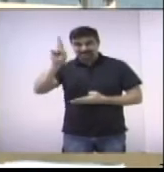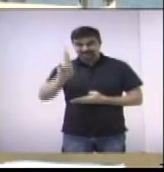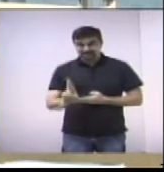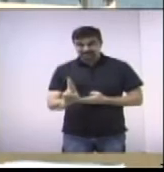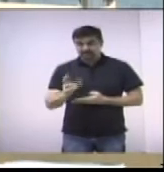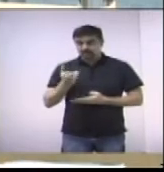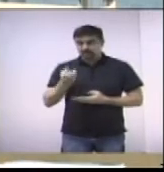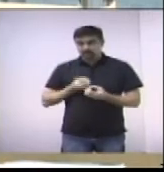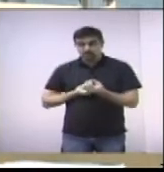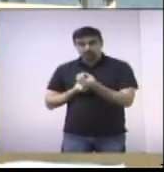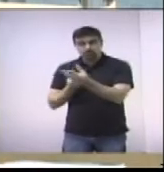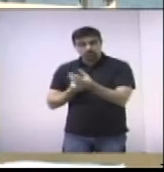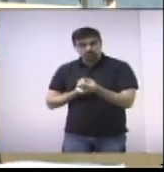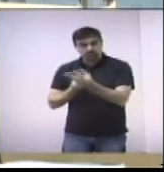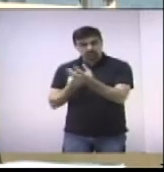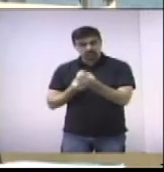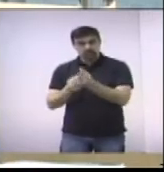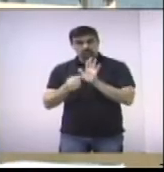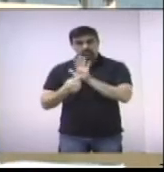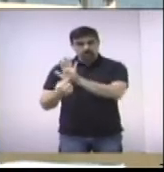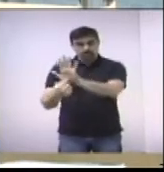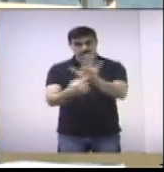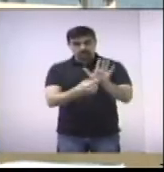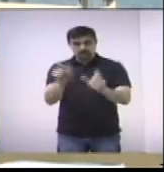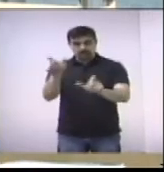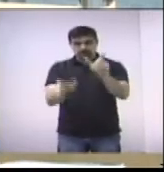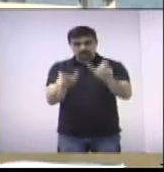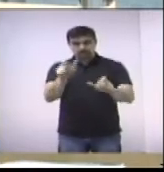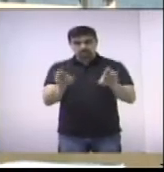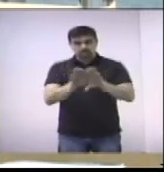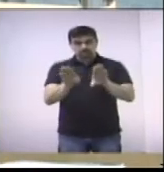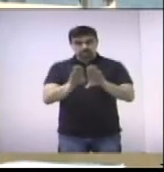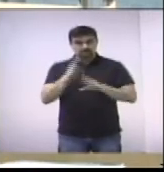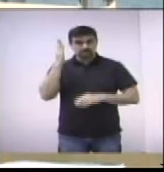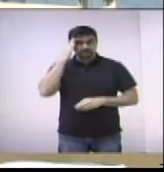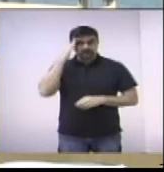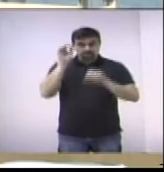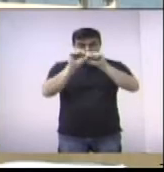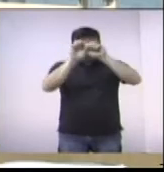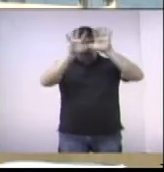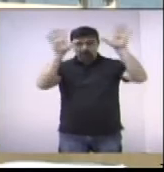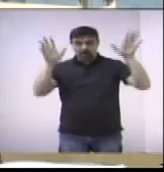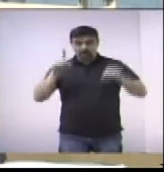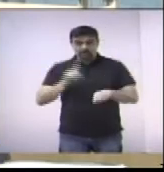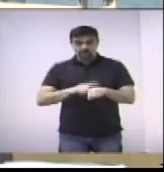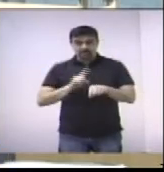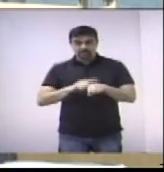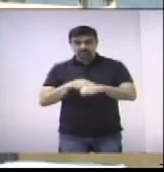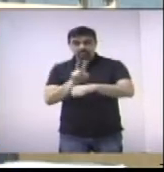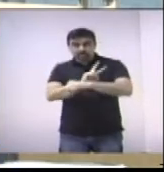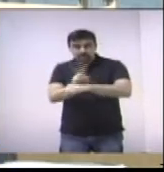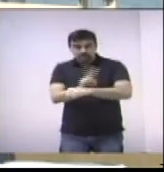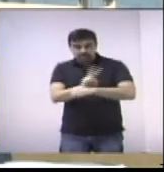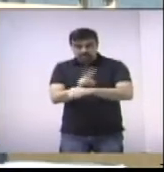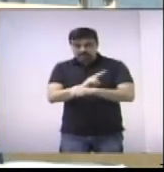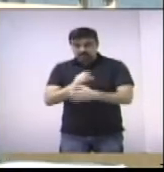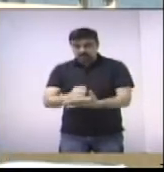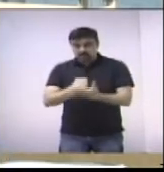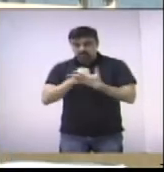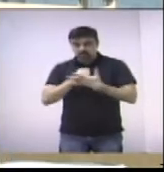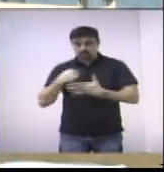e o número atendido para que as pessoas acompanhem também e para que, no ato fiscalizatório, nos